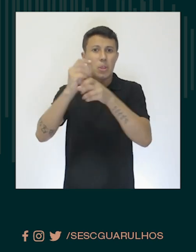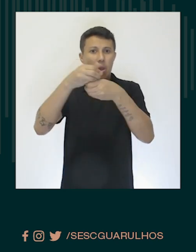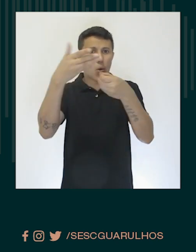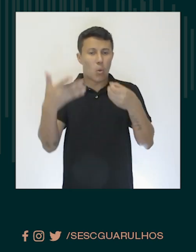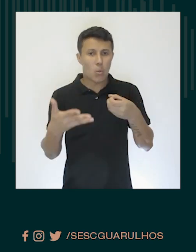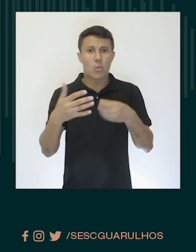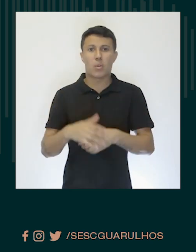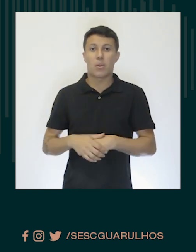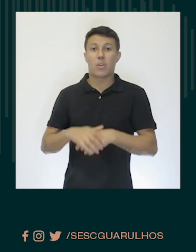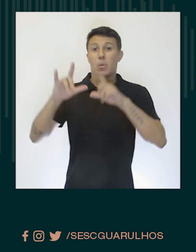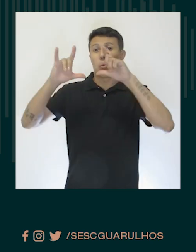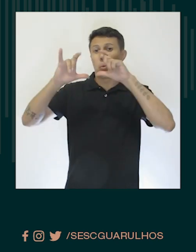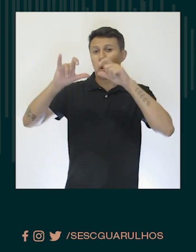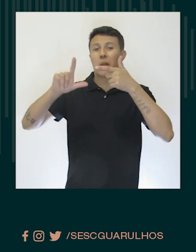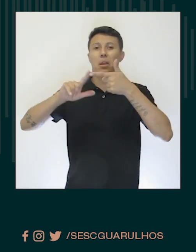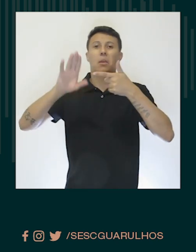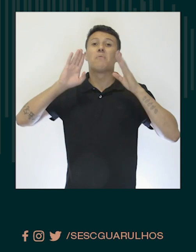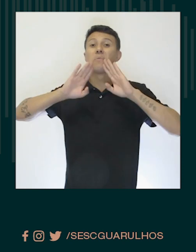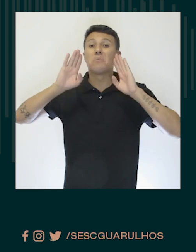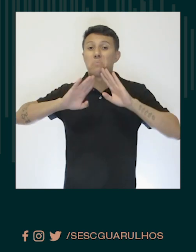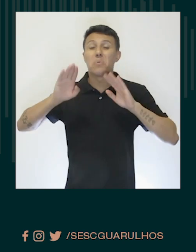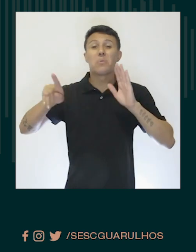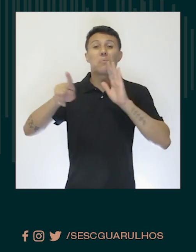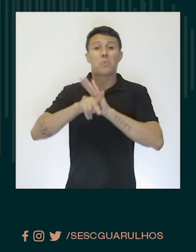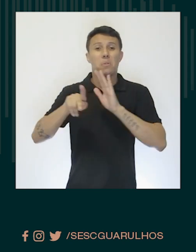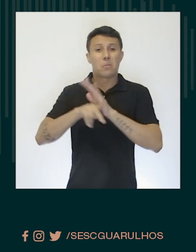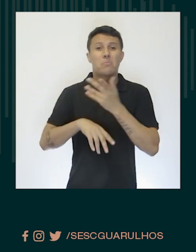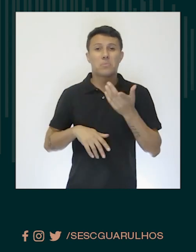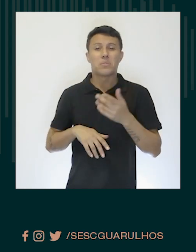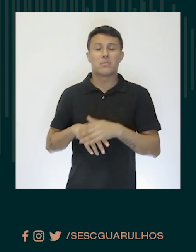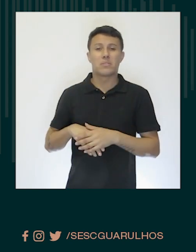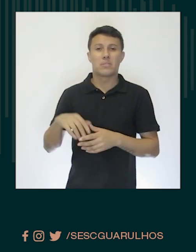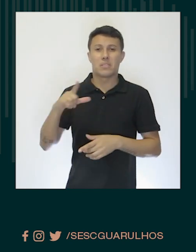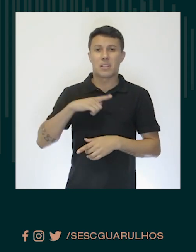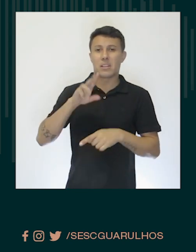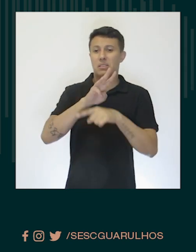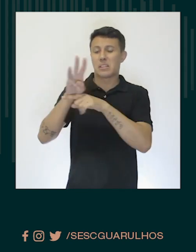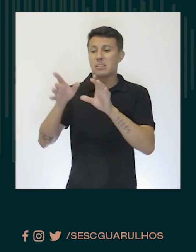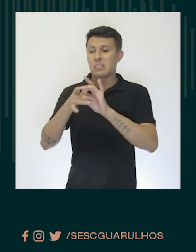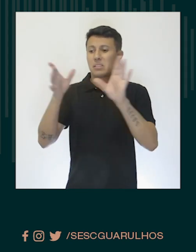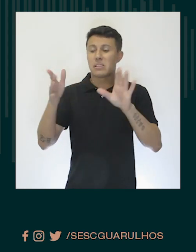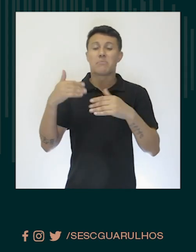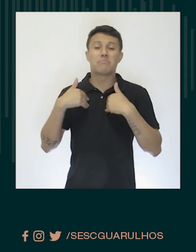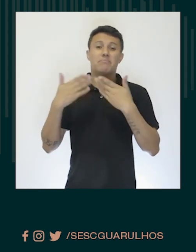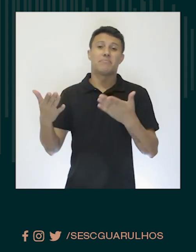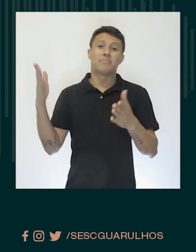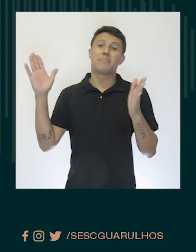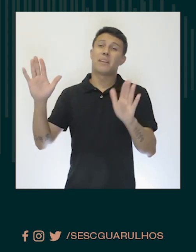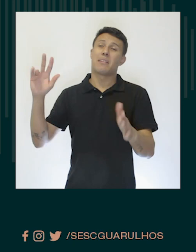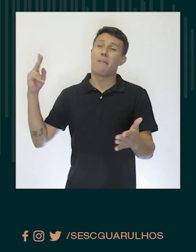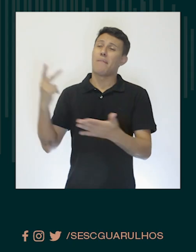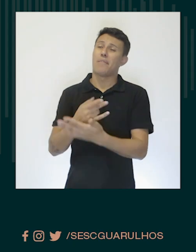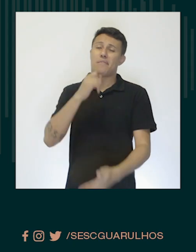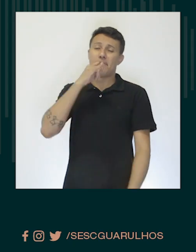no Instagram, no Facebook. Tem também pelo site essa exposição, uma exposição que infelizmente não pôde acontecer presencialmente, ela